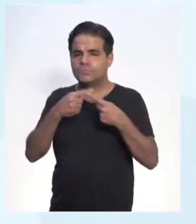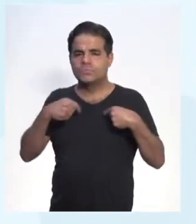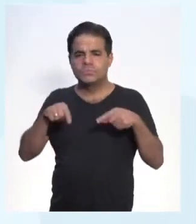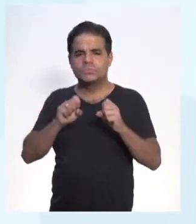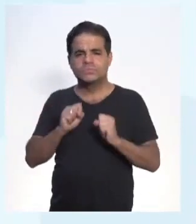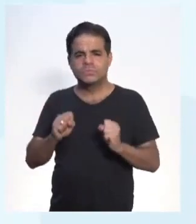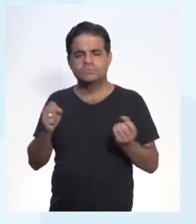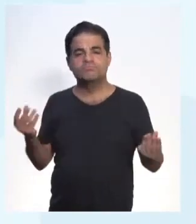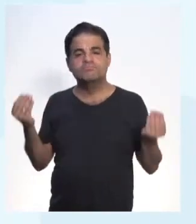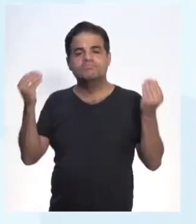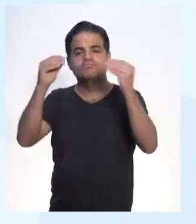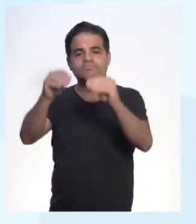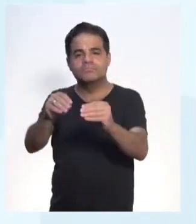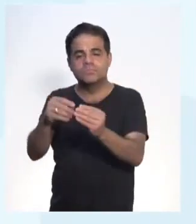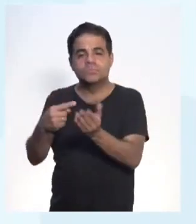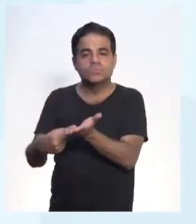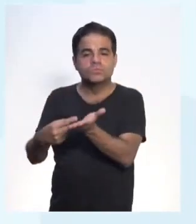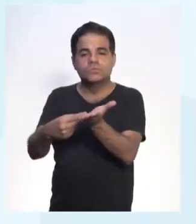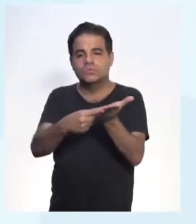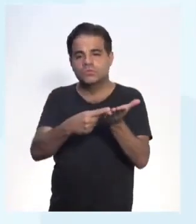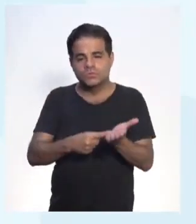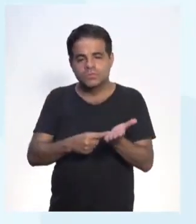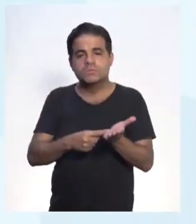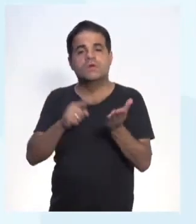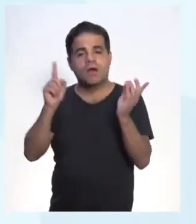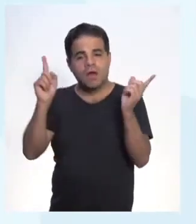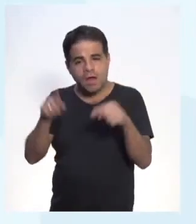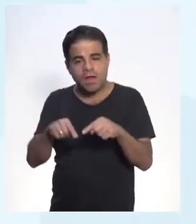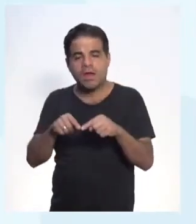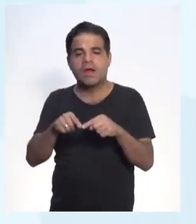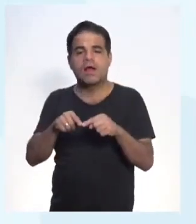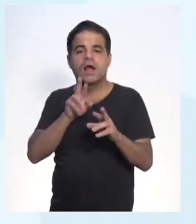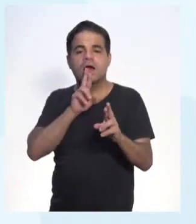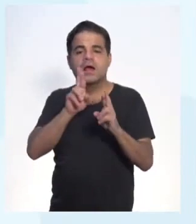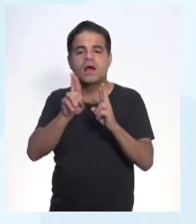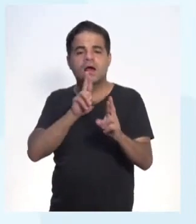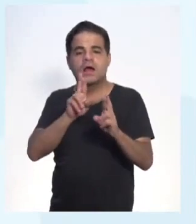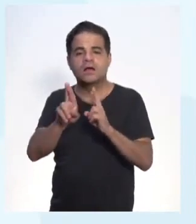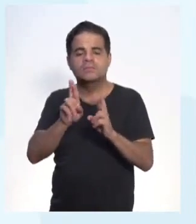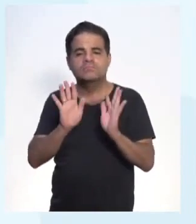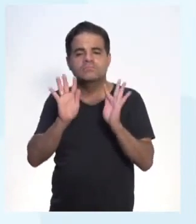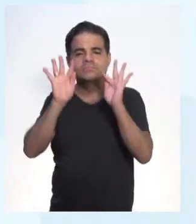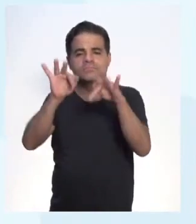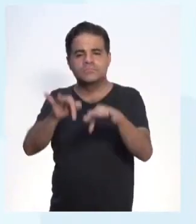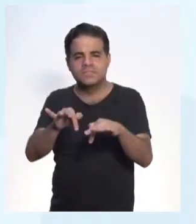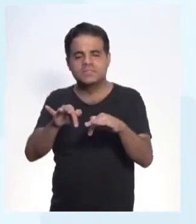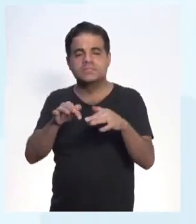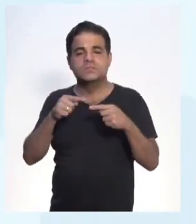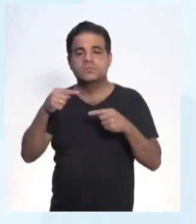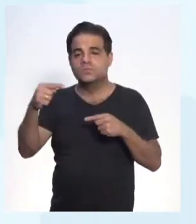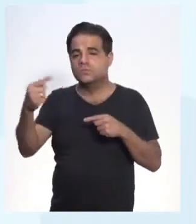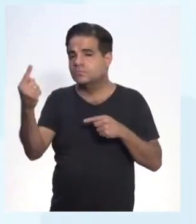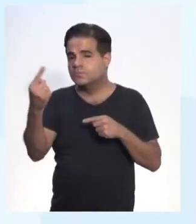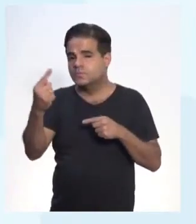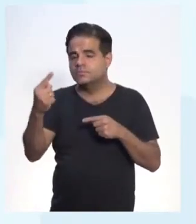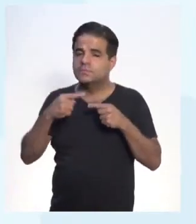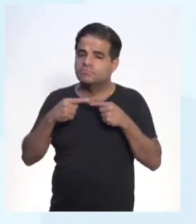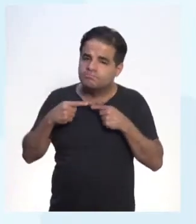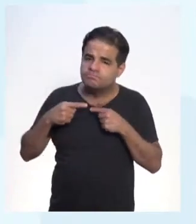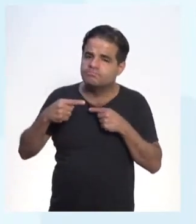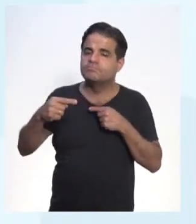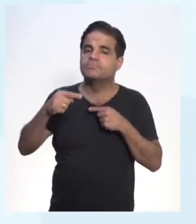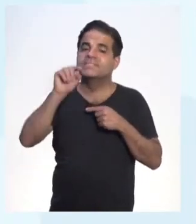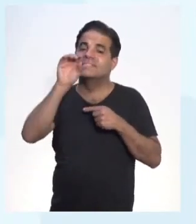podemos colocar as combinações, que são as respostas finais. No primeiro caso, C